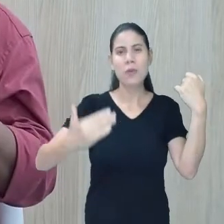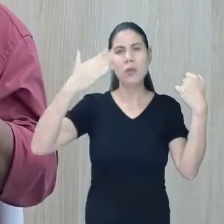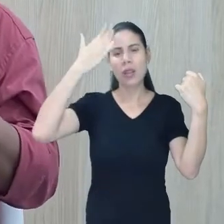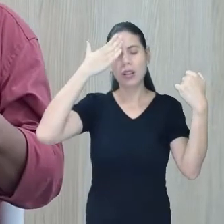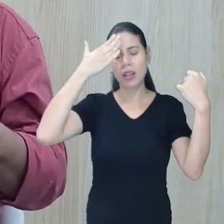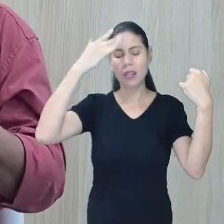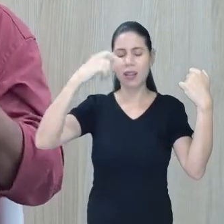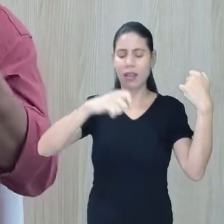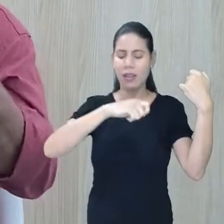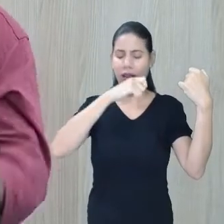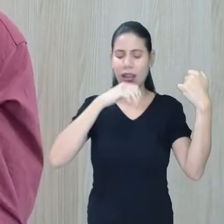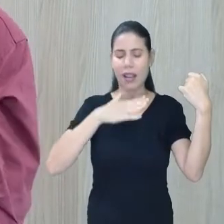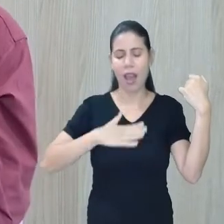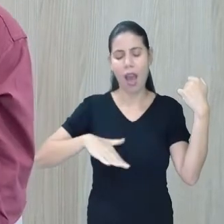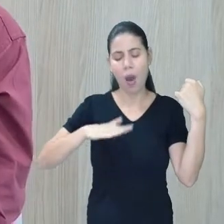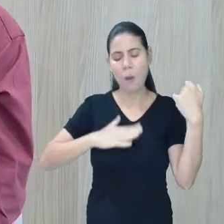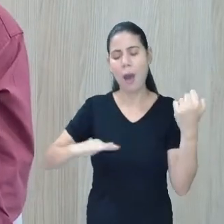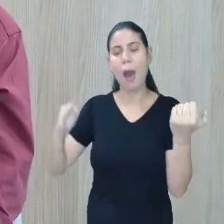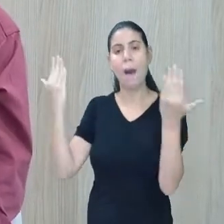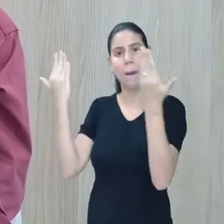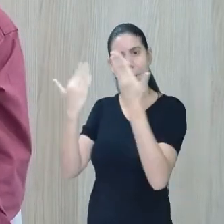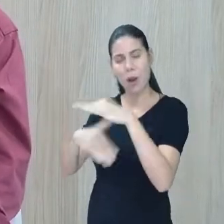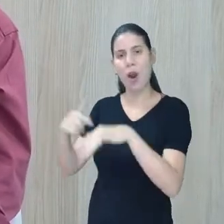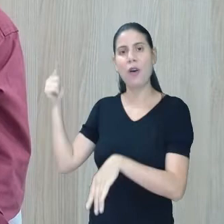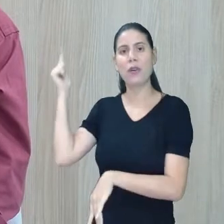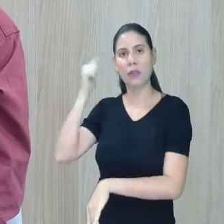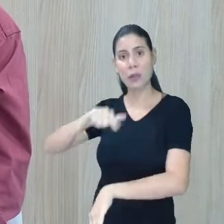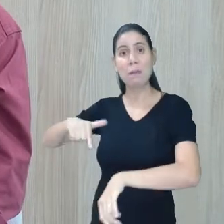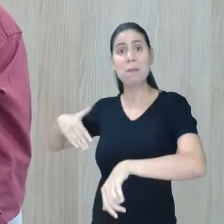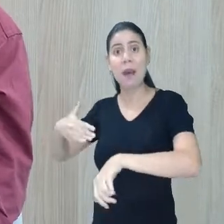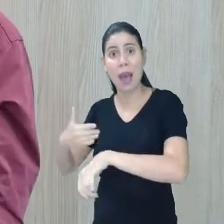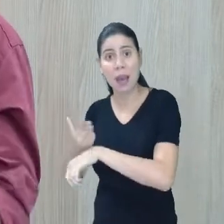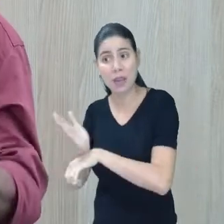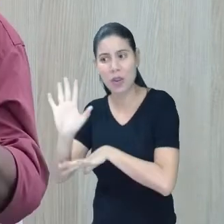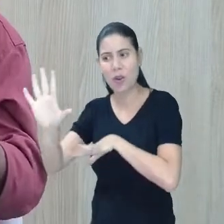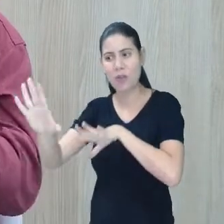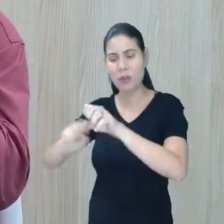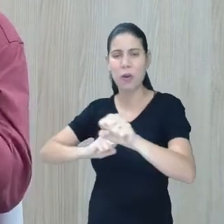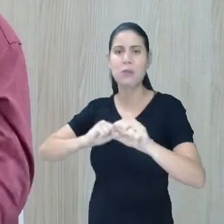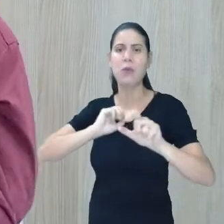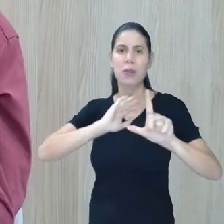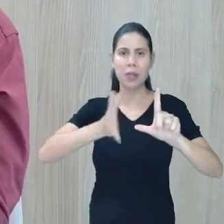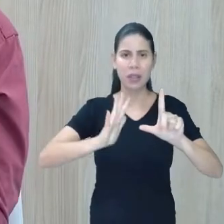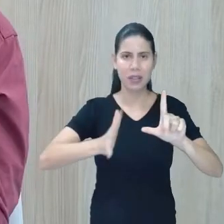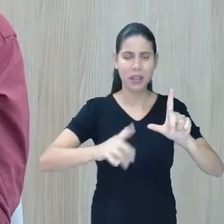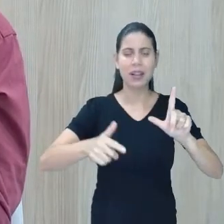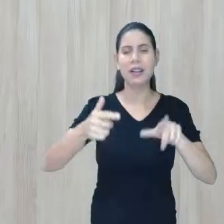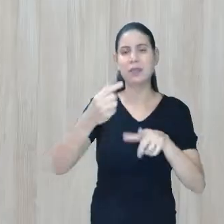conseguiu fazer a prova, e hoje ela se formou, eu acho que formou ano passado, em Letras Libras, na Federal.